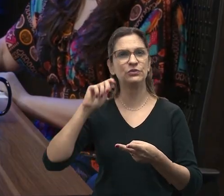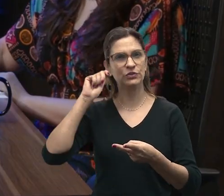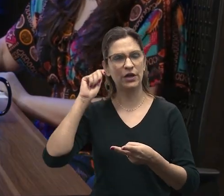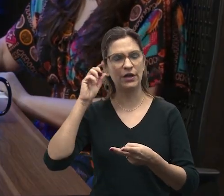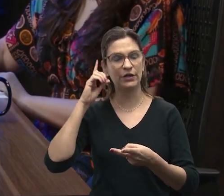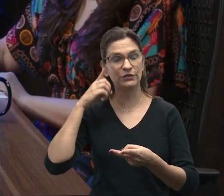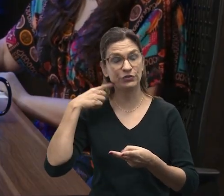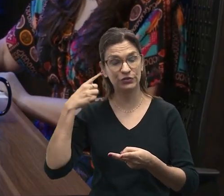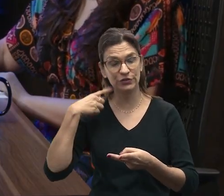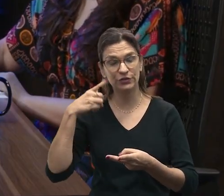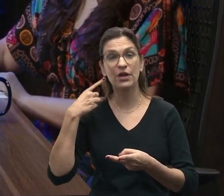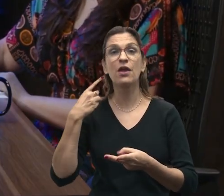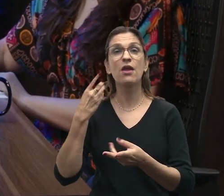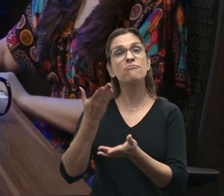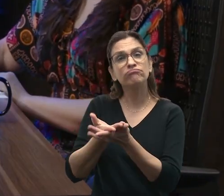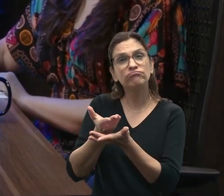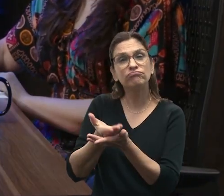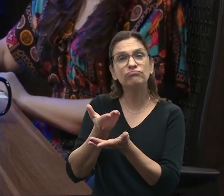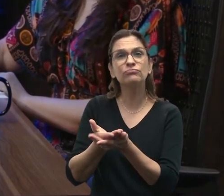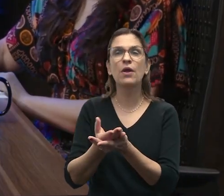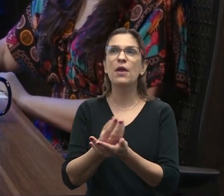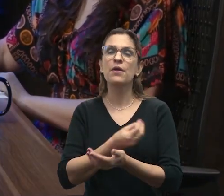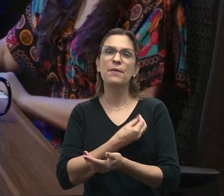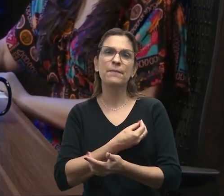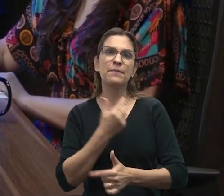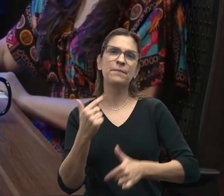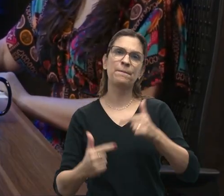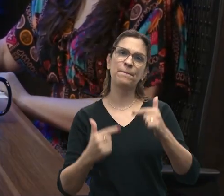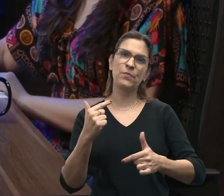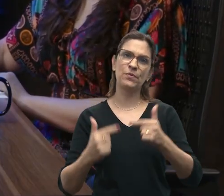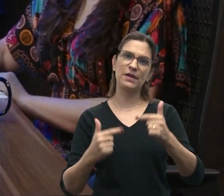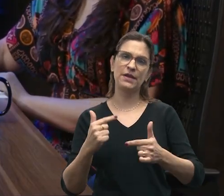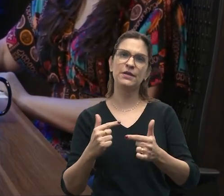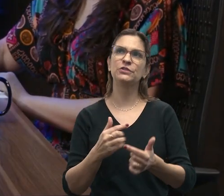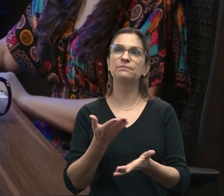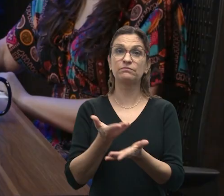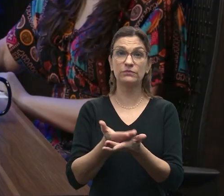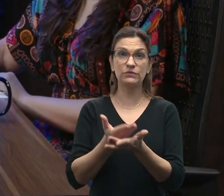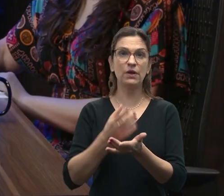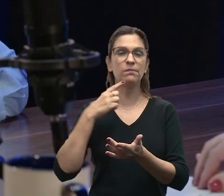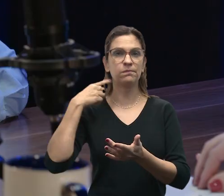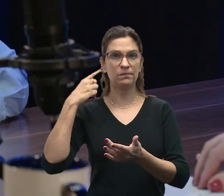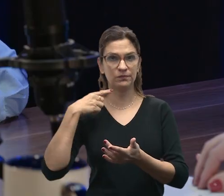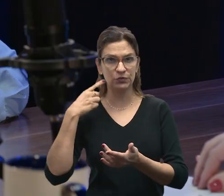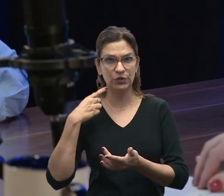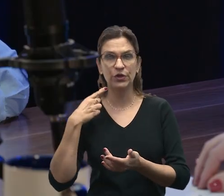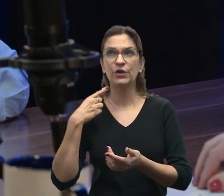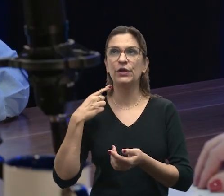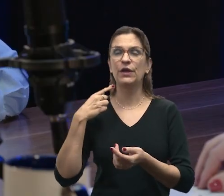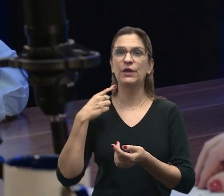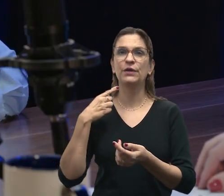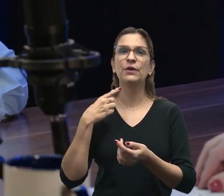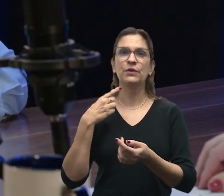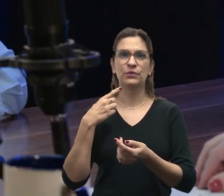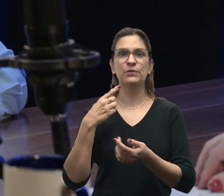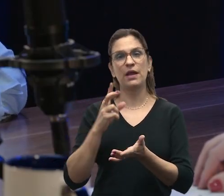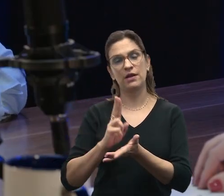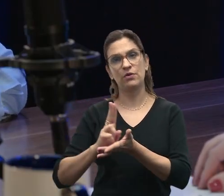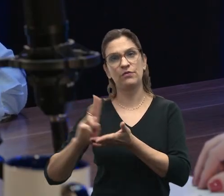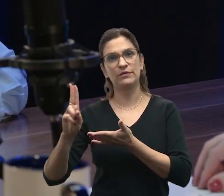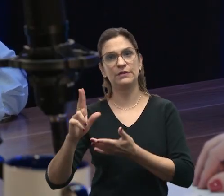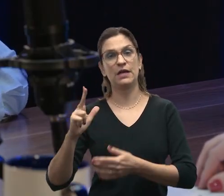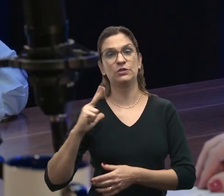muita participação política. Eu fiz faculdade de Direito na universidade privada, mas